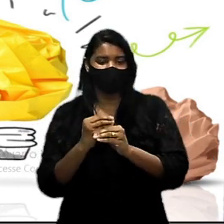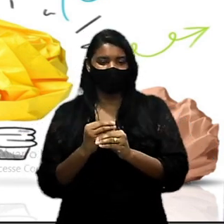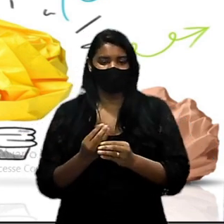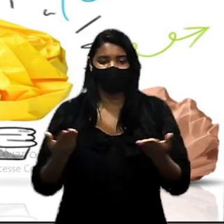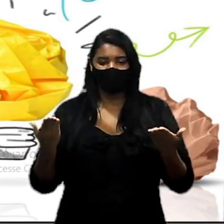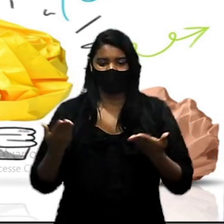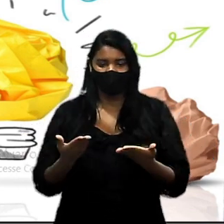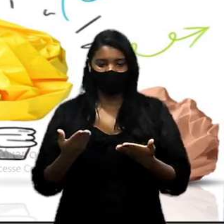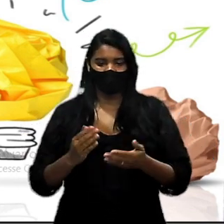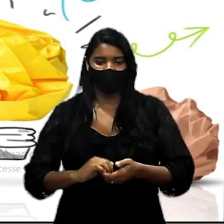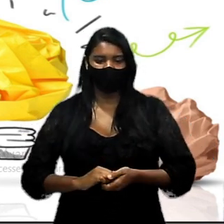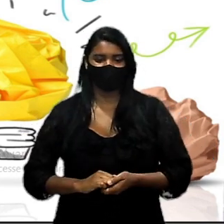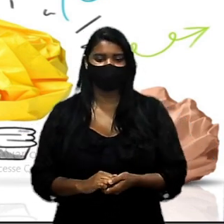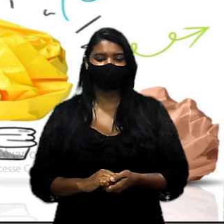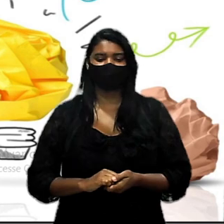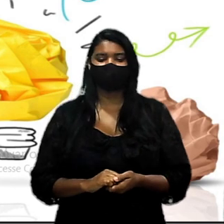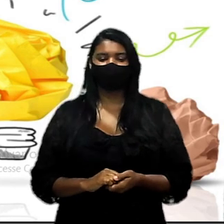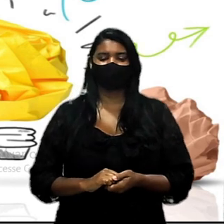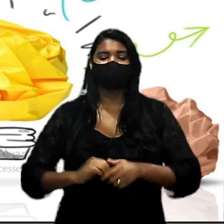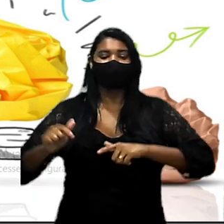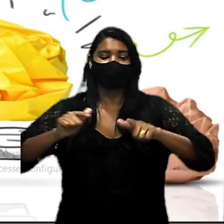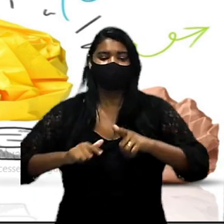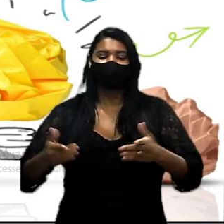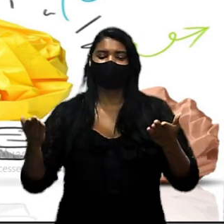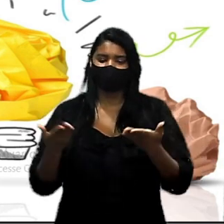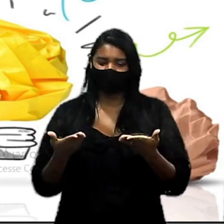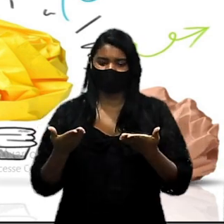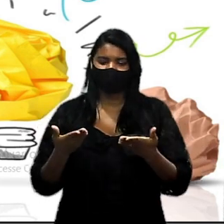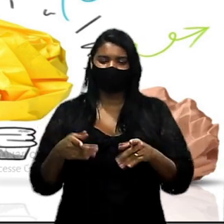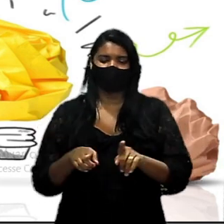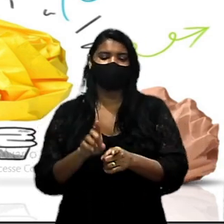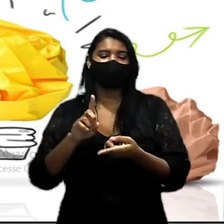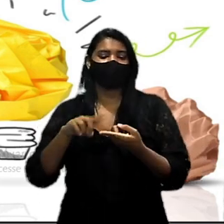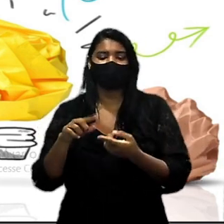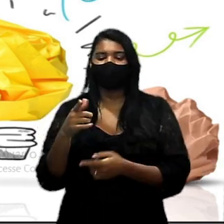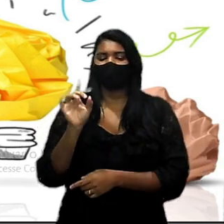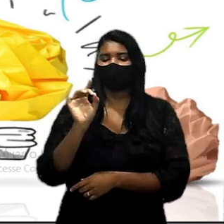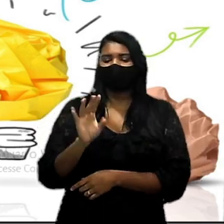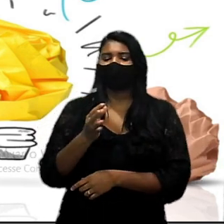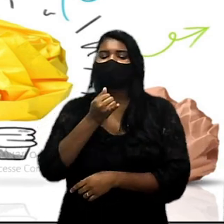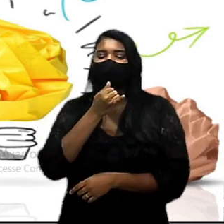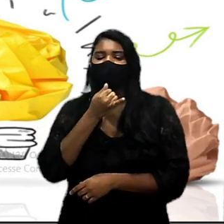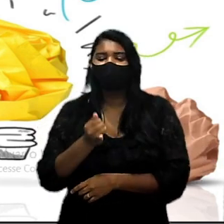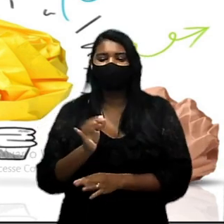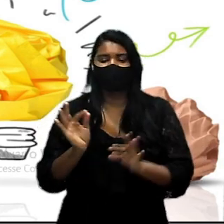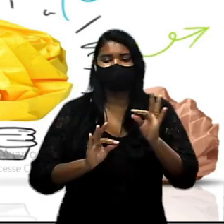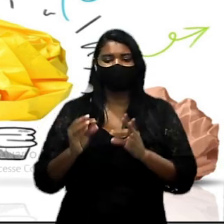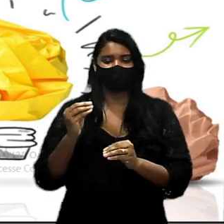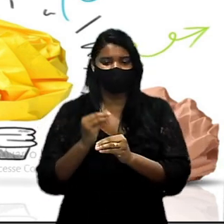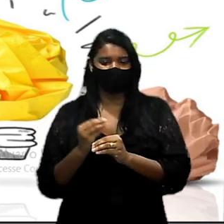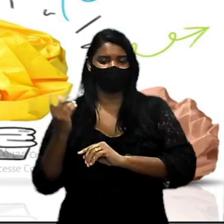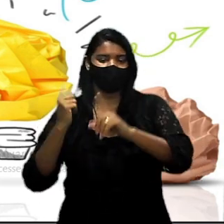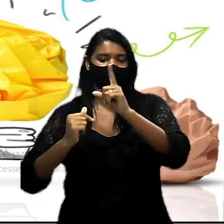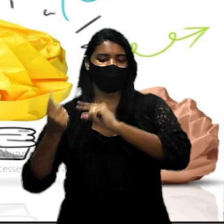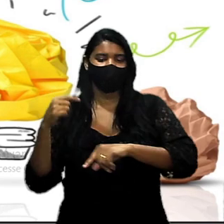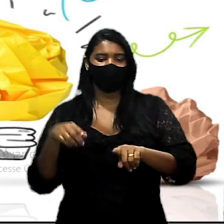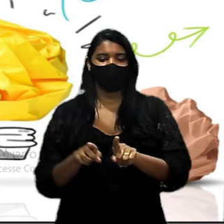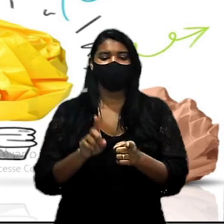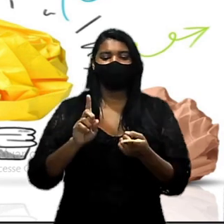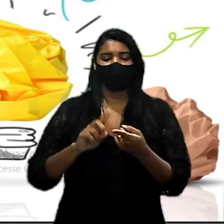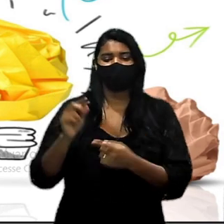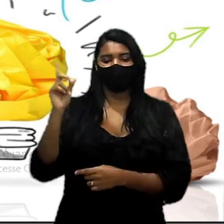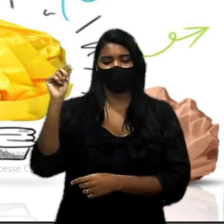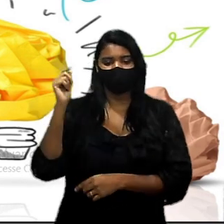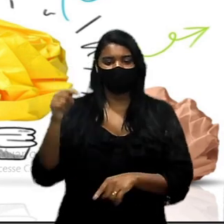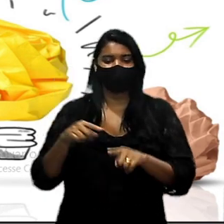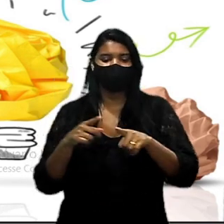E também trabalhando muito em relação não só ao capital financeiro,